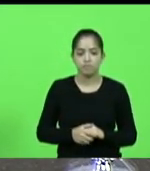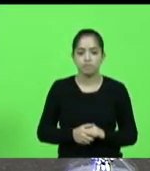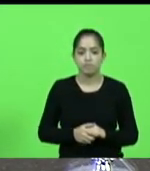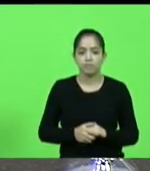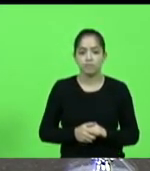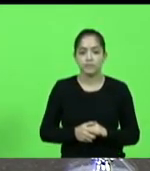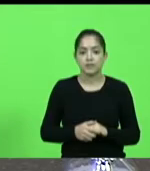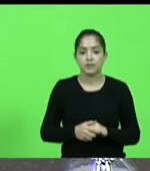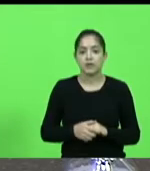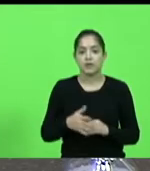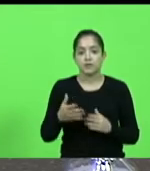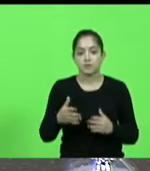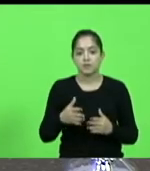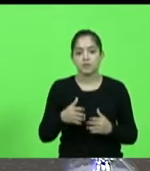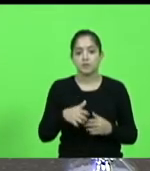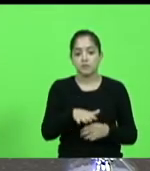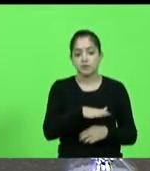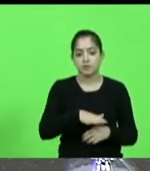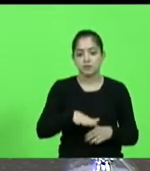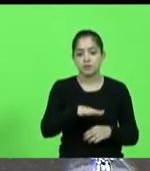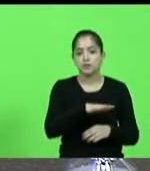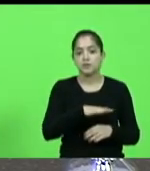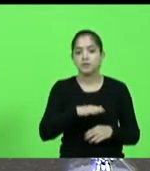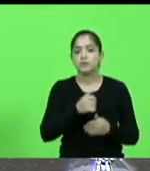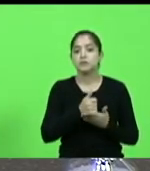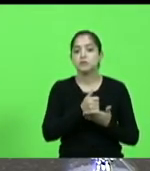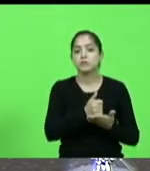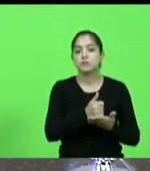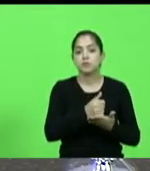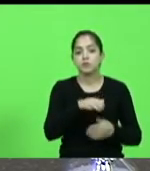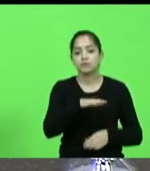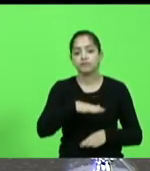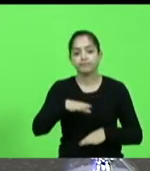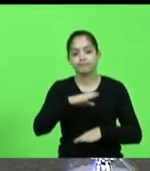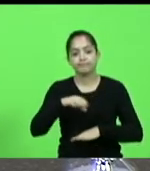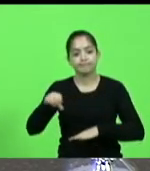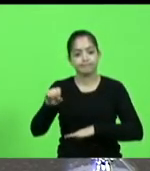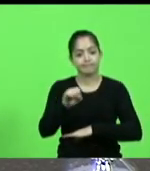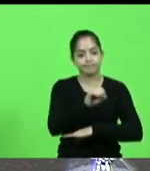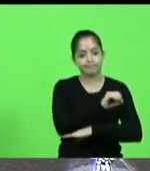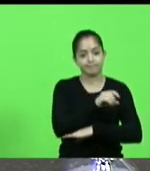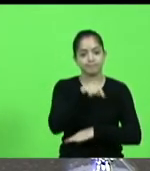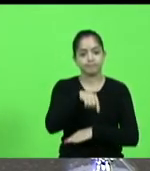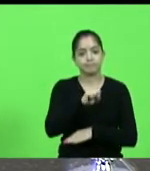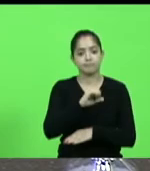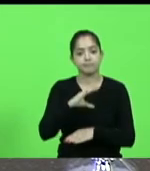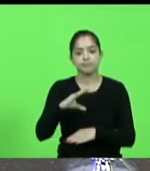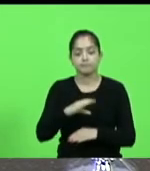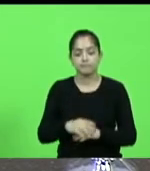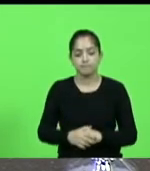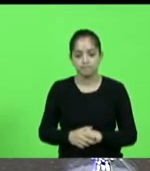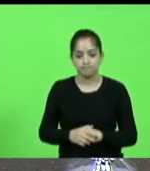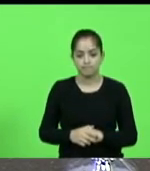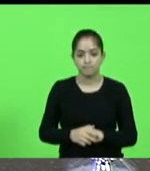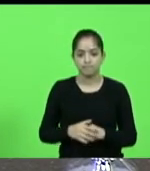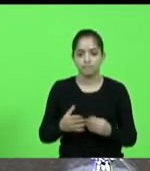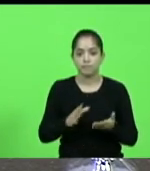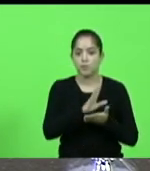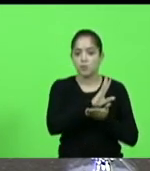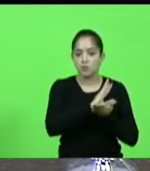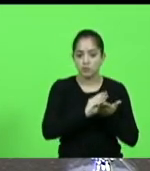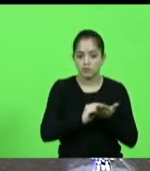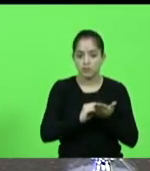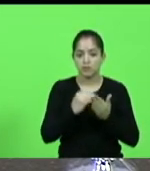tem sua base no Grande Oeste de Santa Catarina. O modelo de desenvolvimento